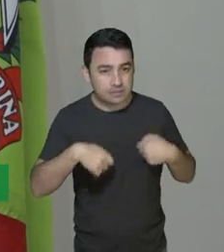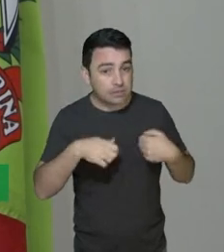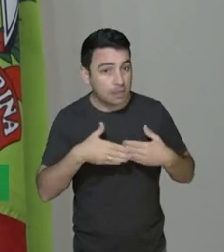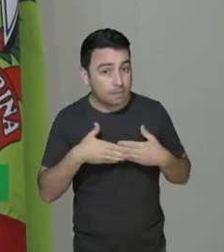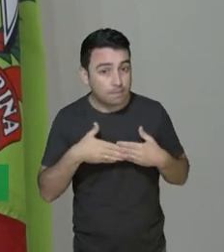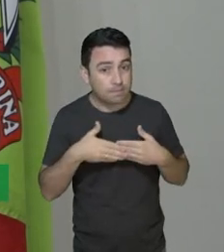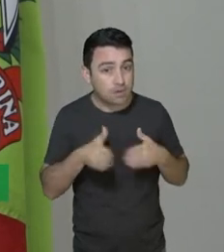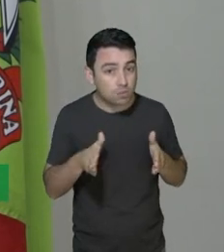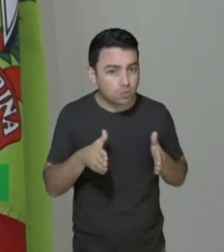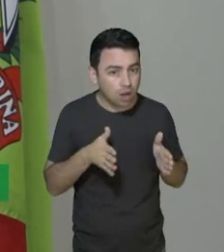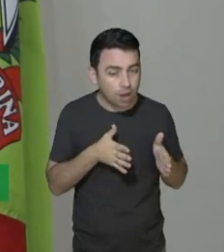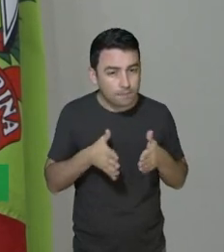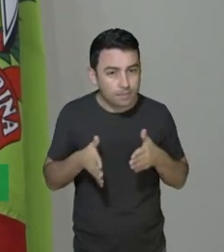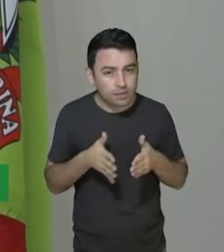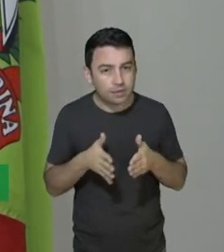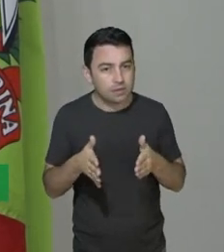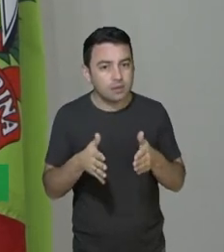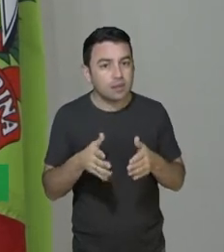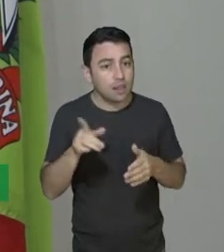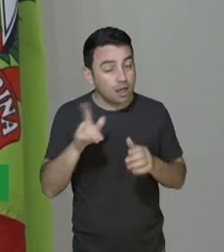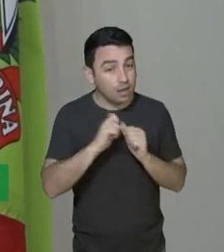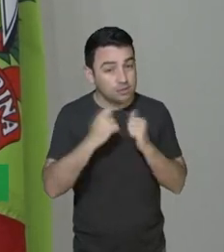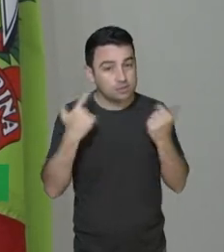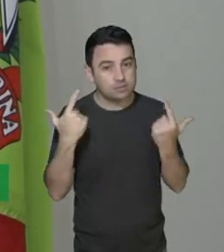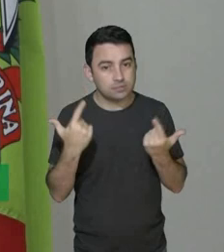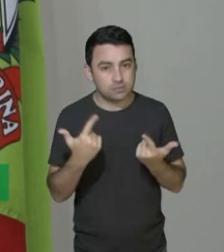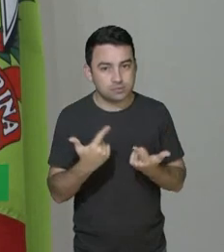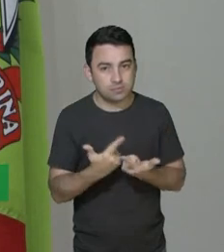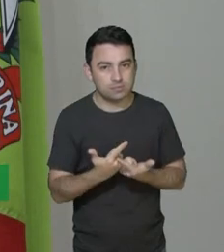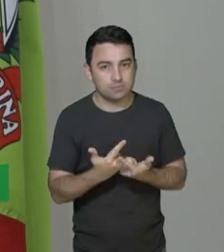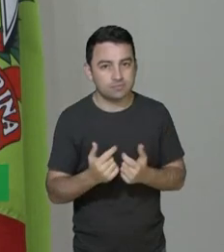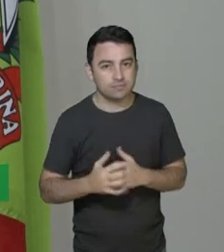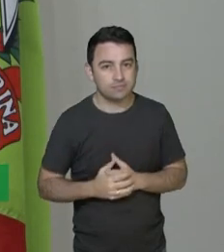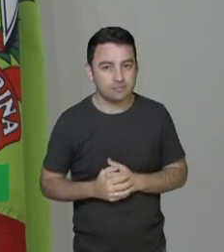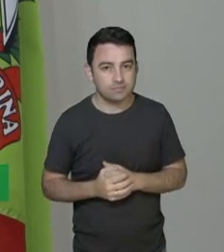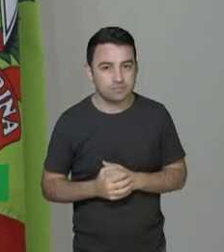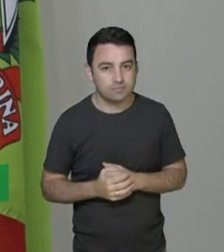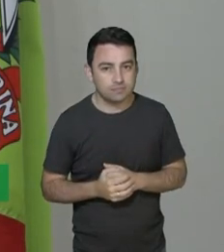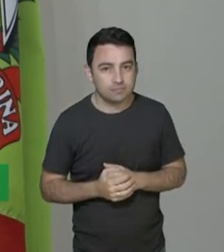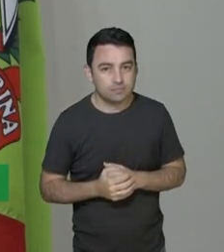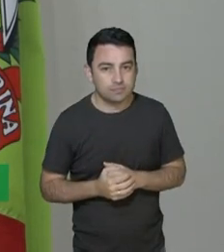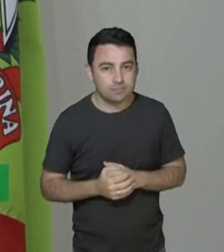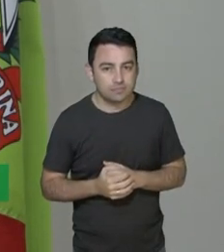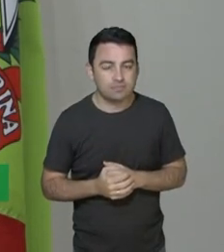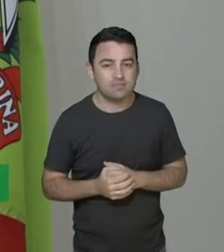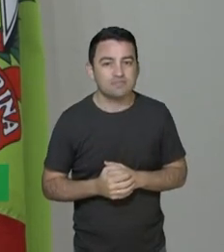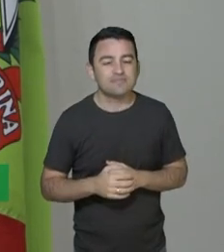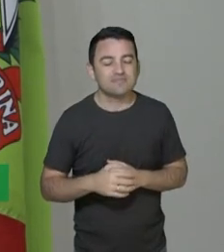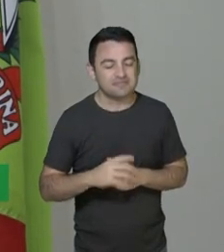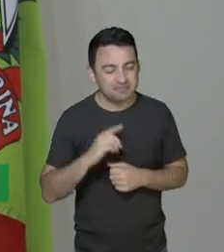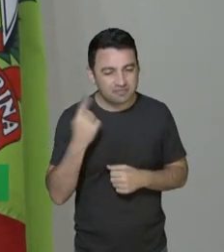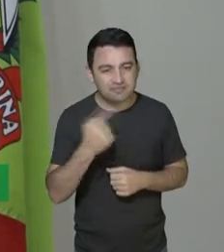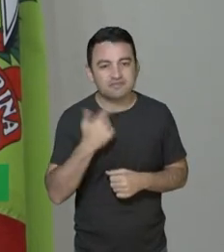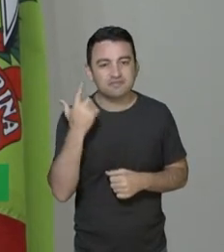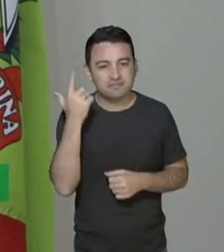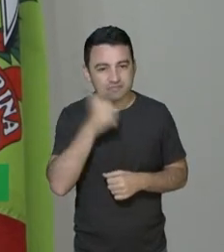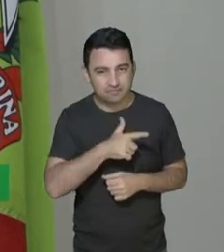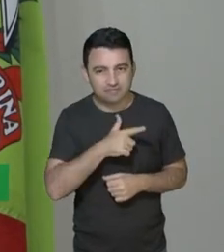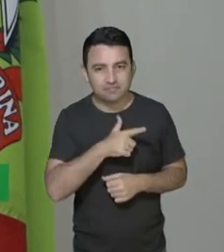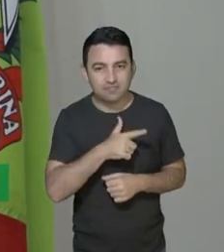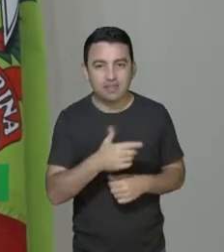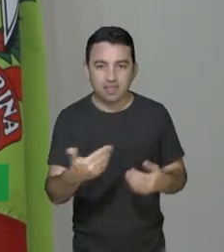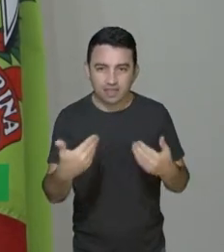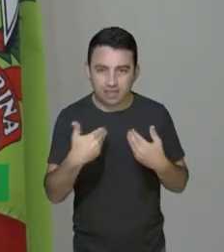um caminho na Assembleia Legislativa. E assim o fizemos. Fui eu